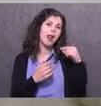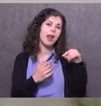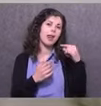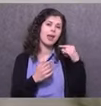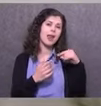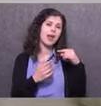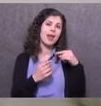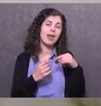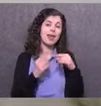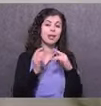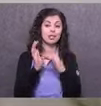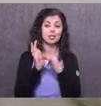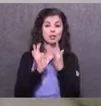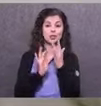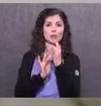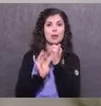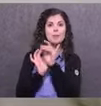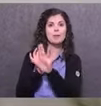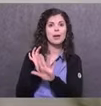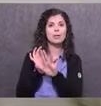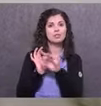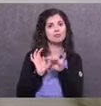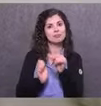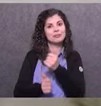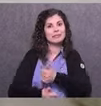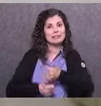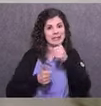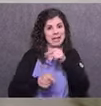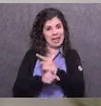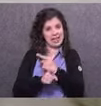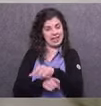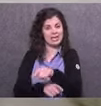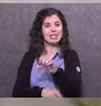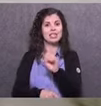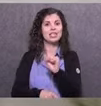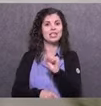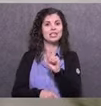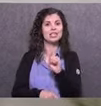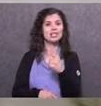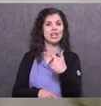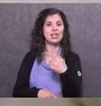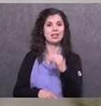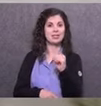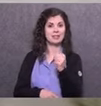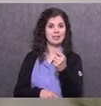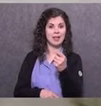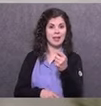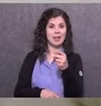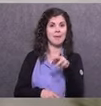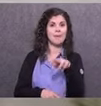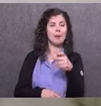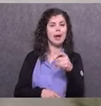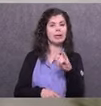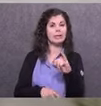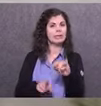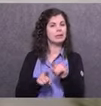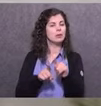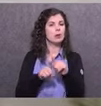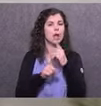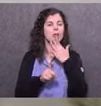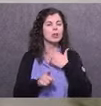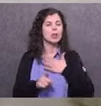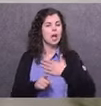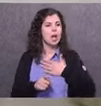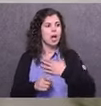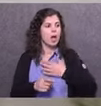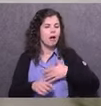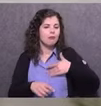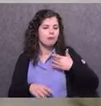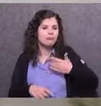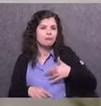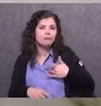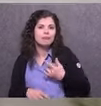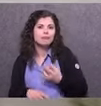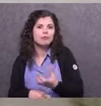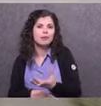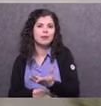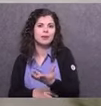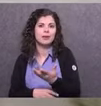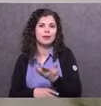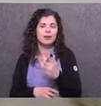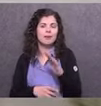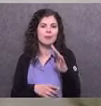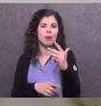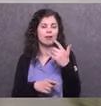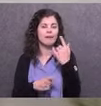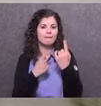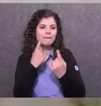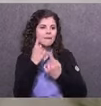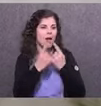Getsemane, como exemplo e escola de compaixão com todos os que sofriam alguma